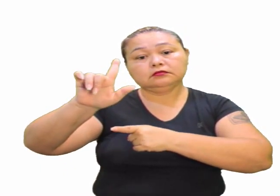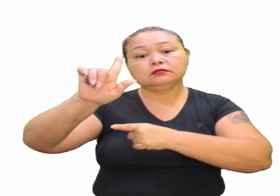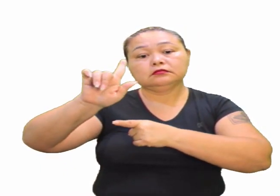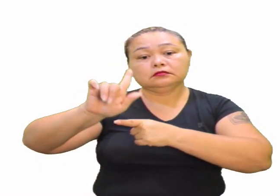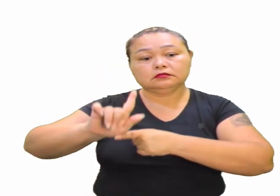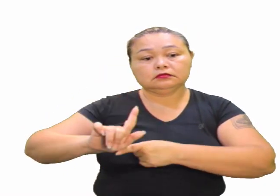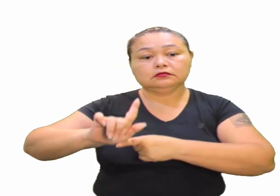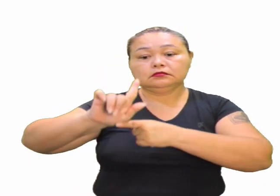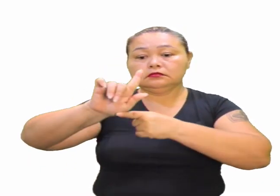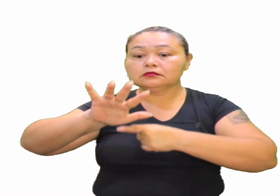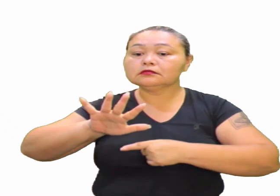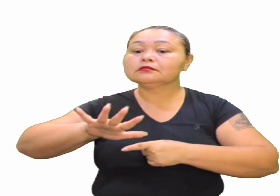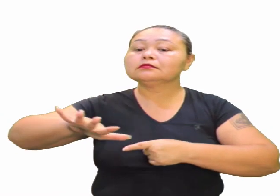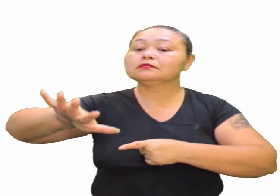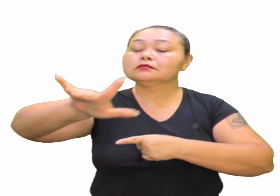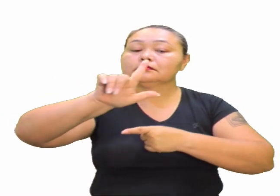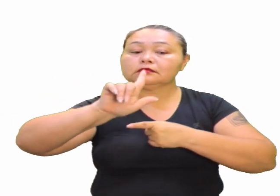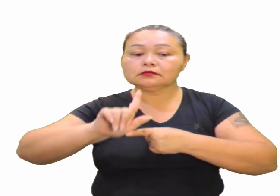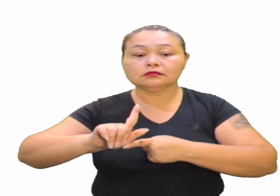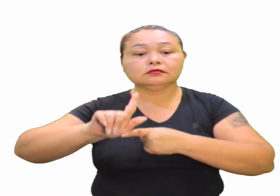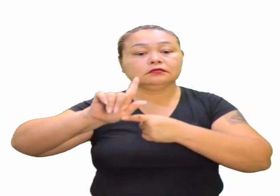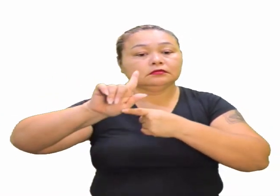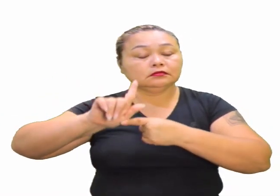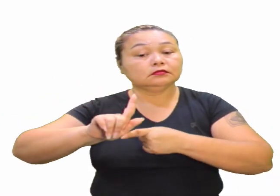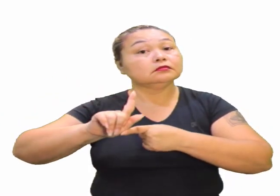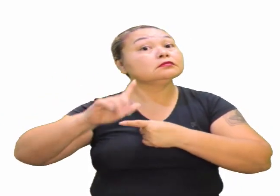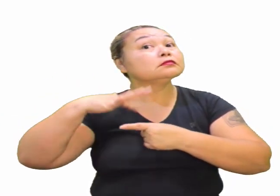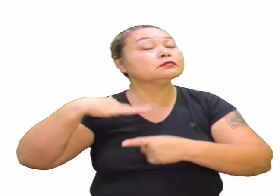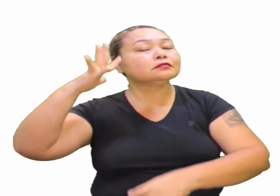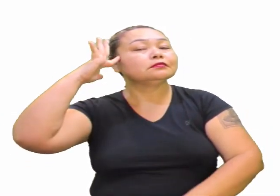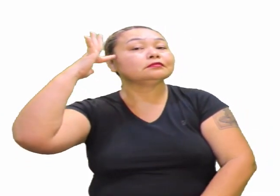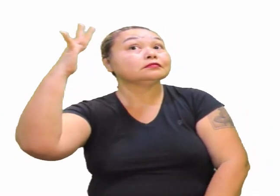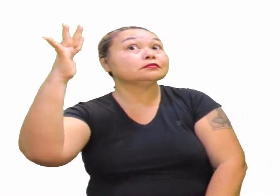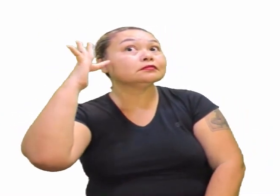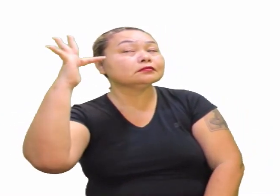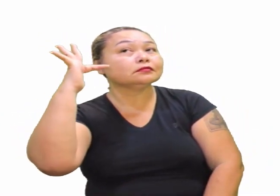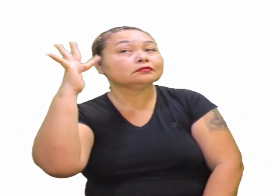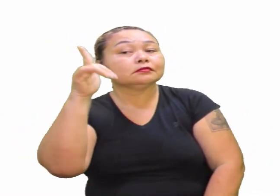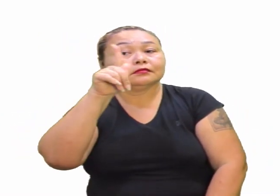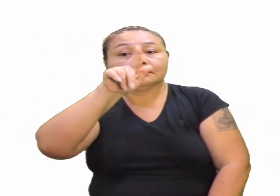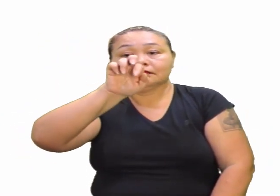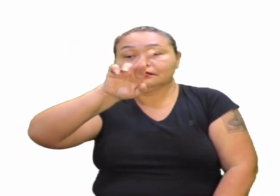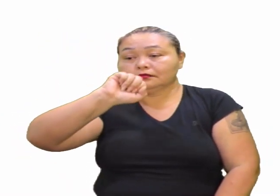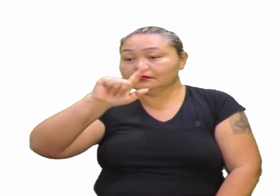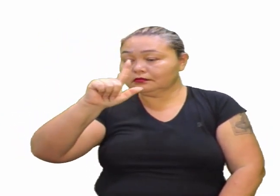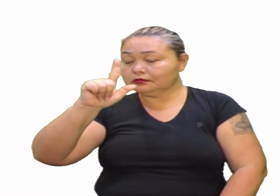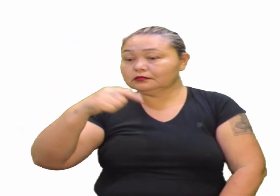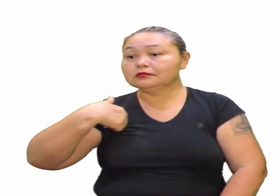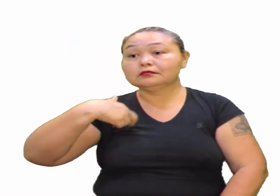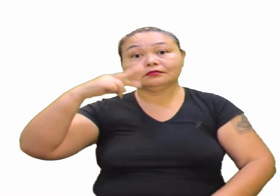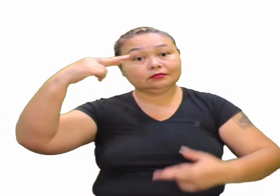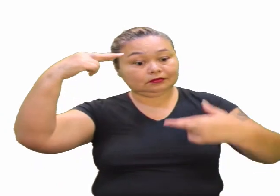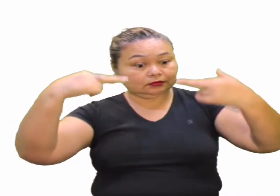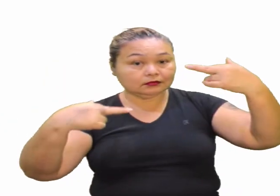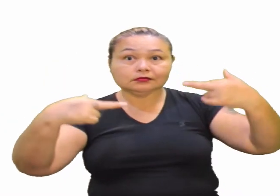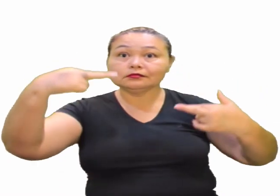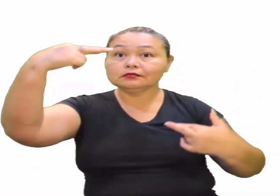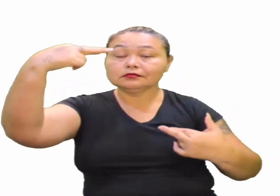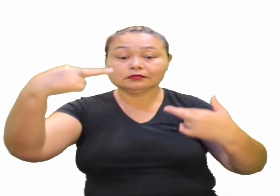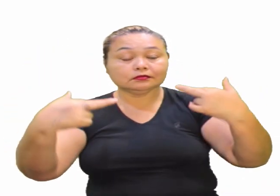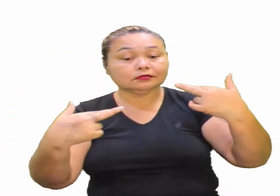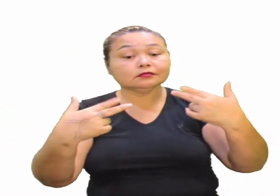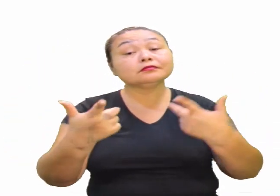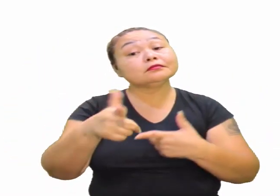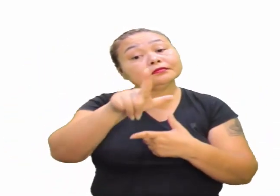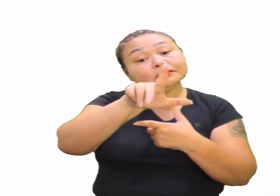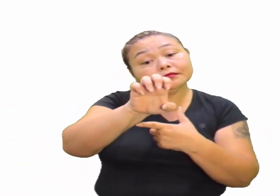gravitação universal e tem a teoria geral da relatividade. Uma